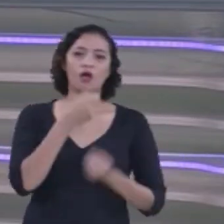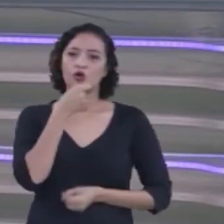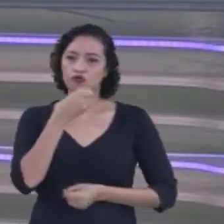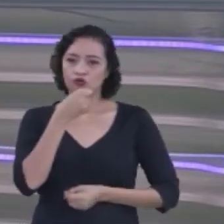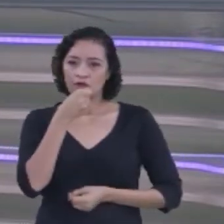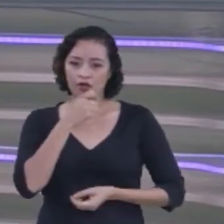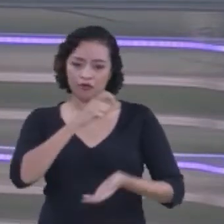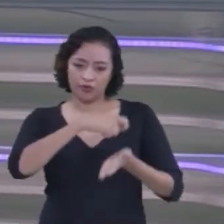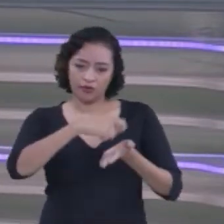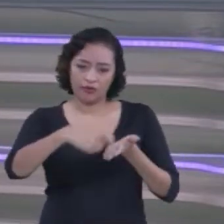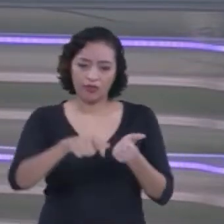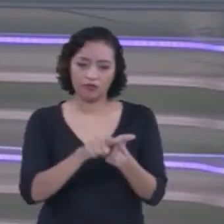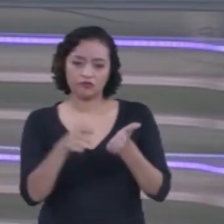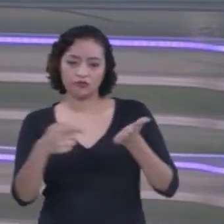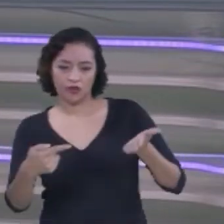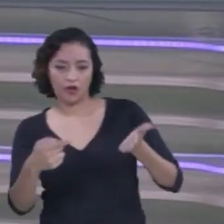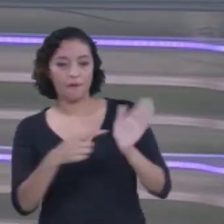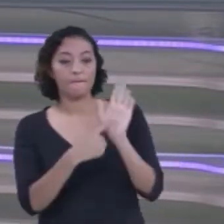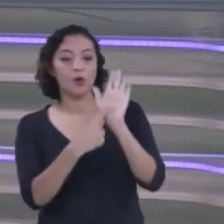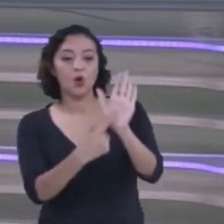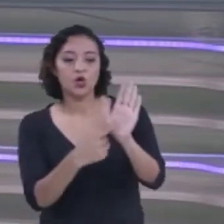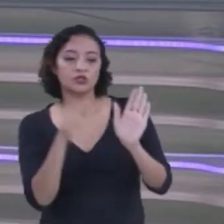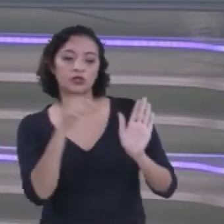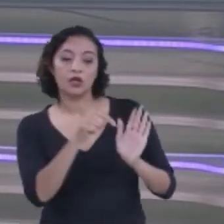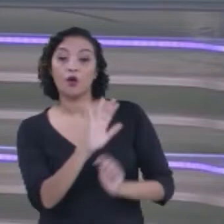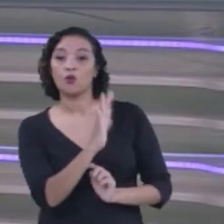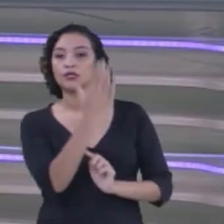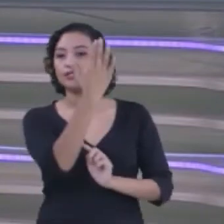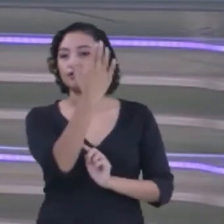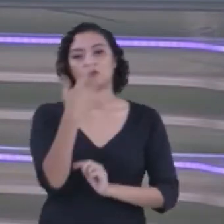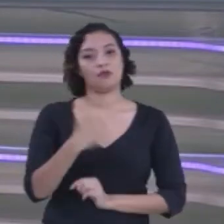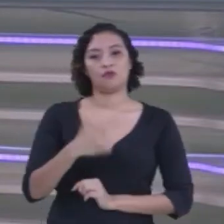acontecendo. Ele não vai dar nenhuma opinião,